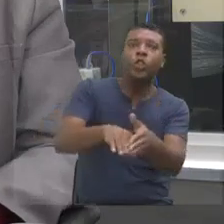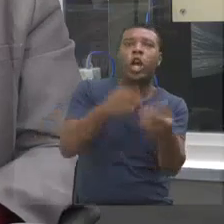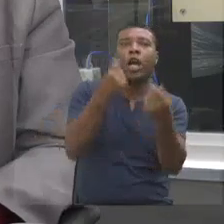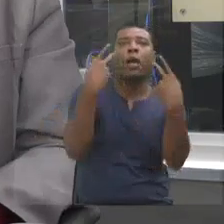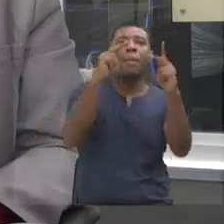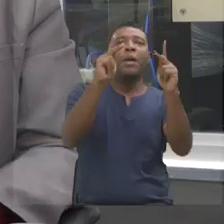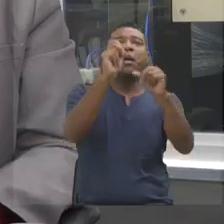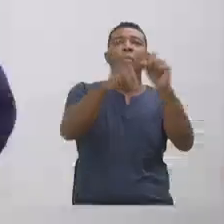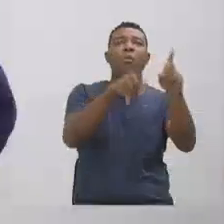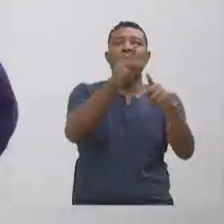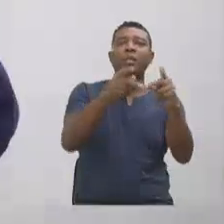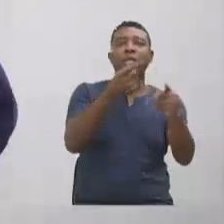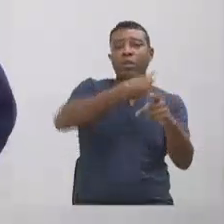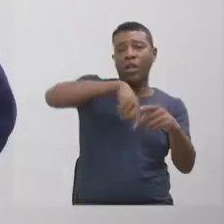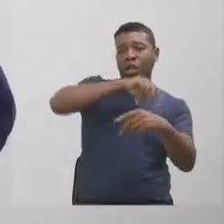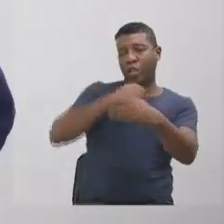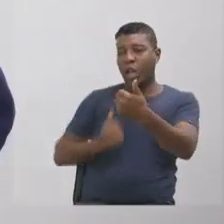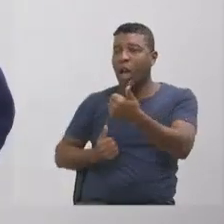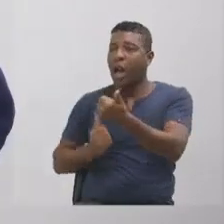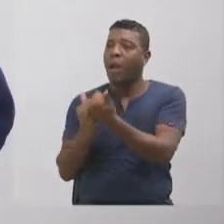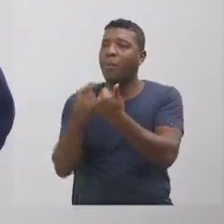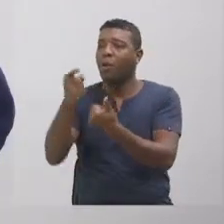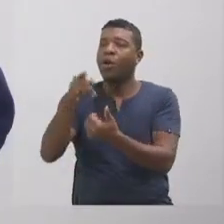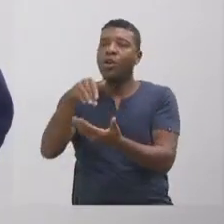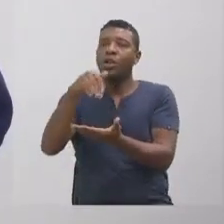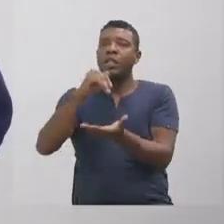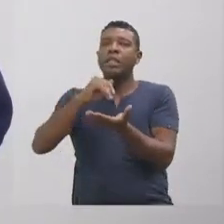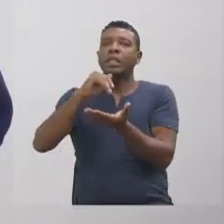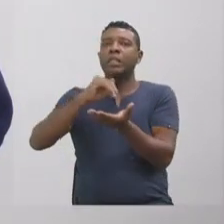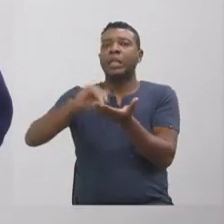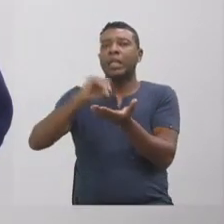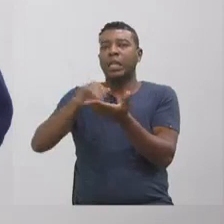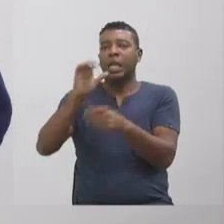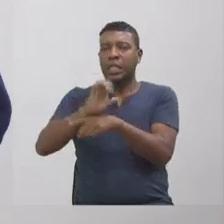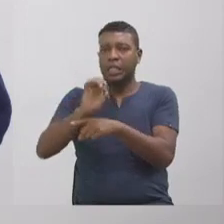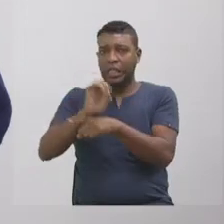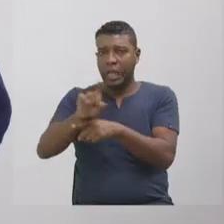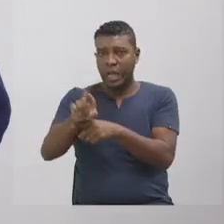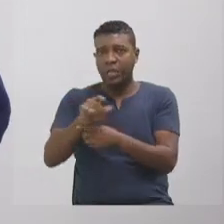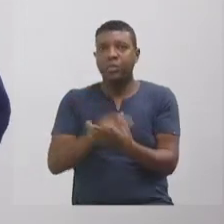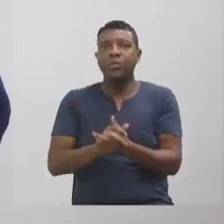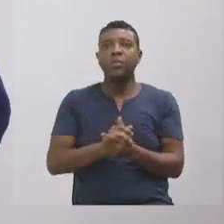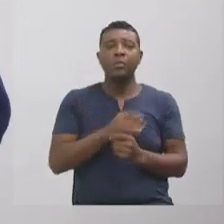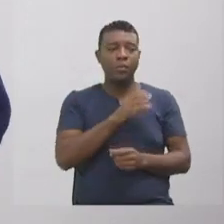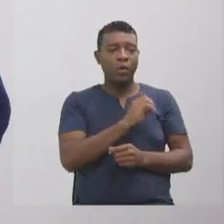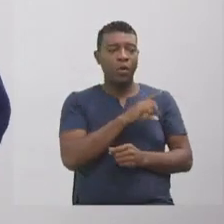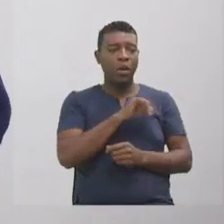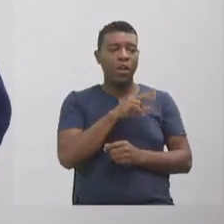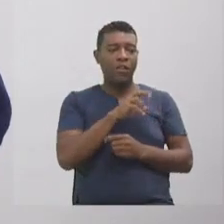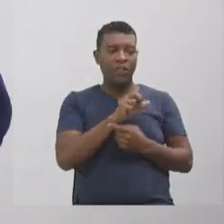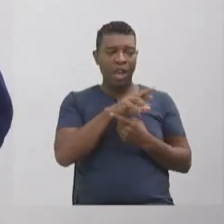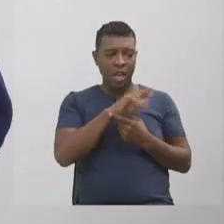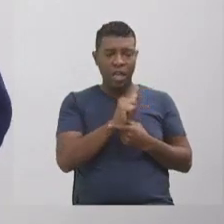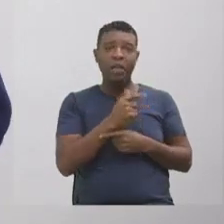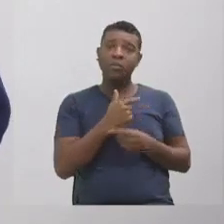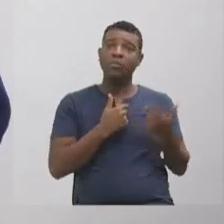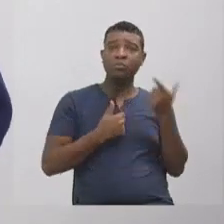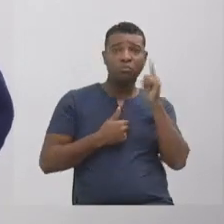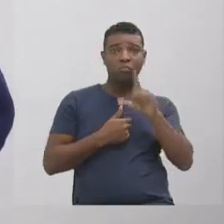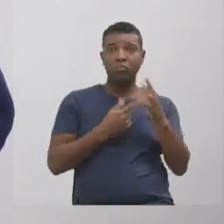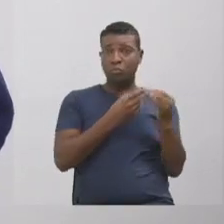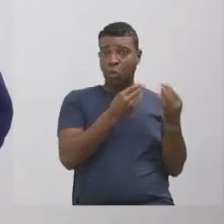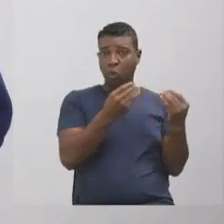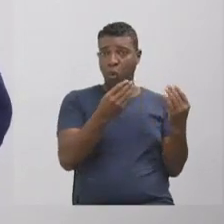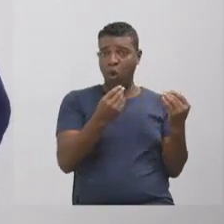a secretaria de estado e eu tenho certeza que Oliveira ganhou muito ou tem um e o estado